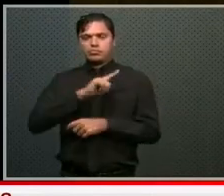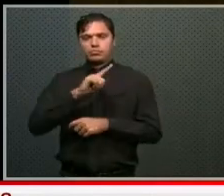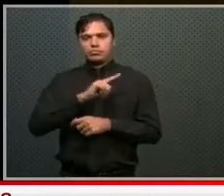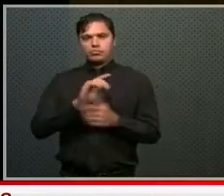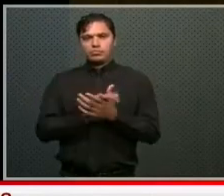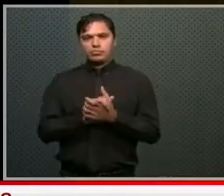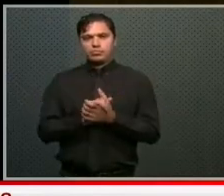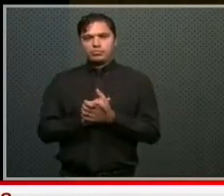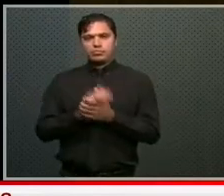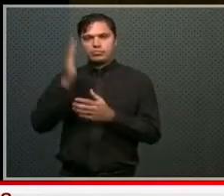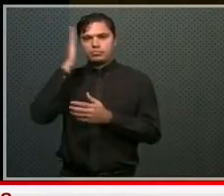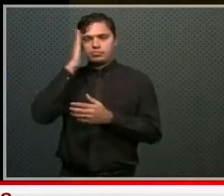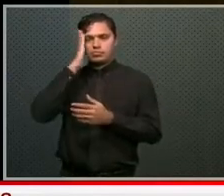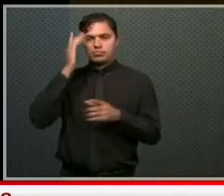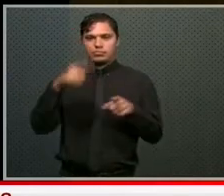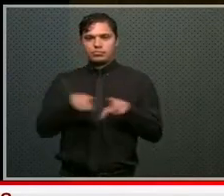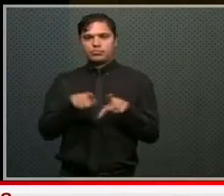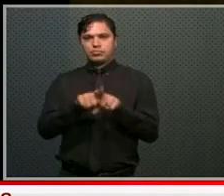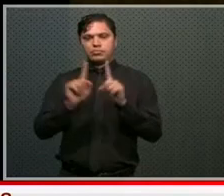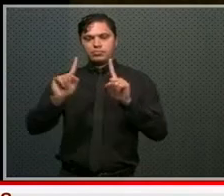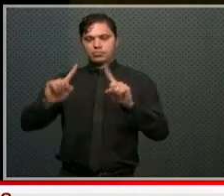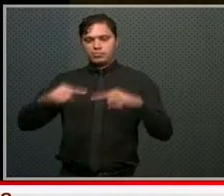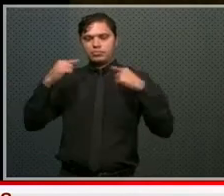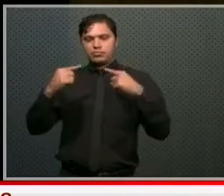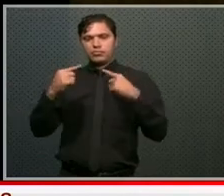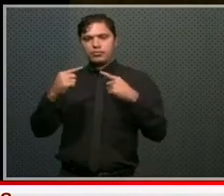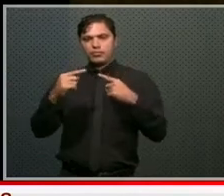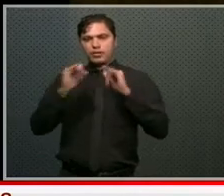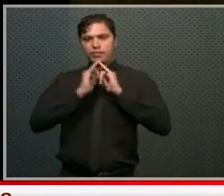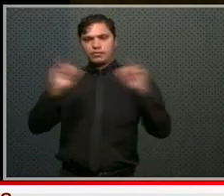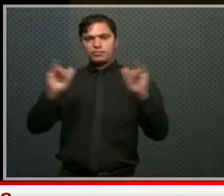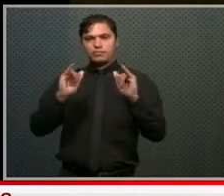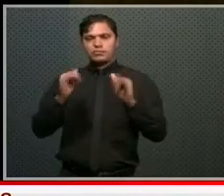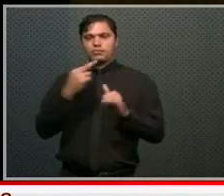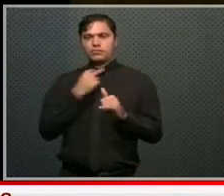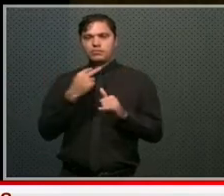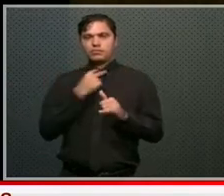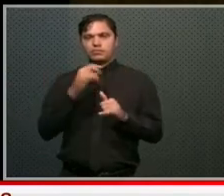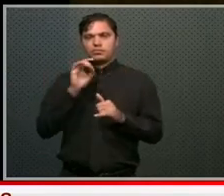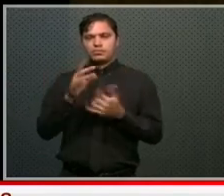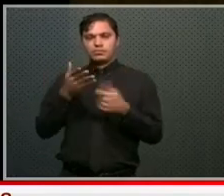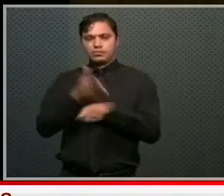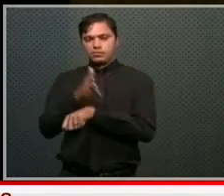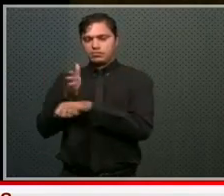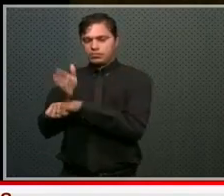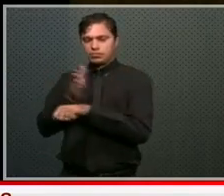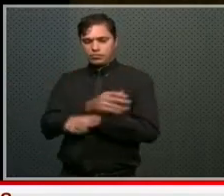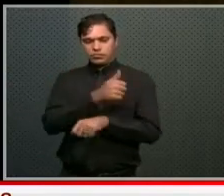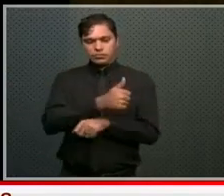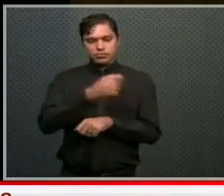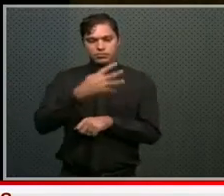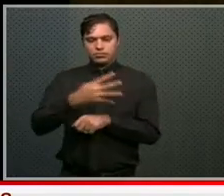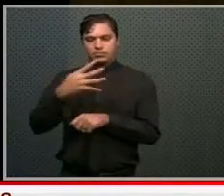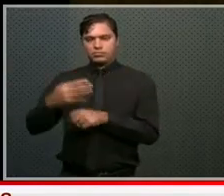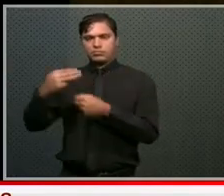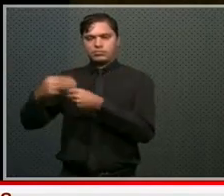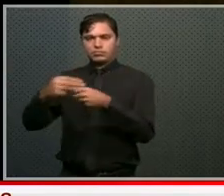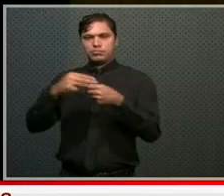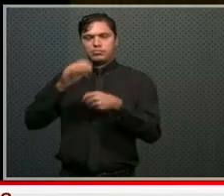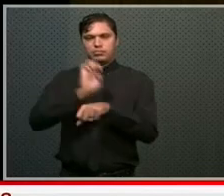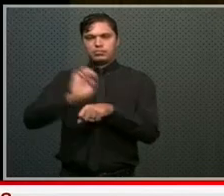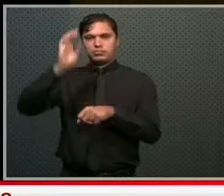também do nosso desafio e dizer que não adianta somente estarmos nos 144 município do estado do Pará